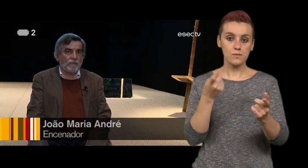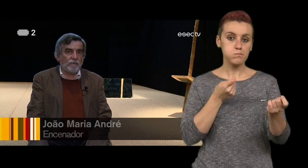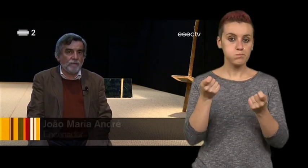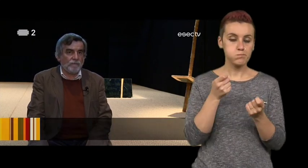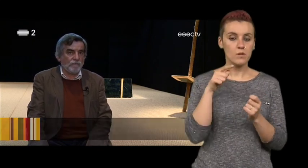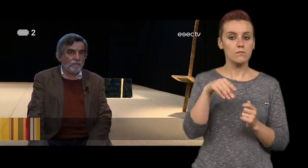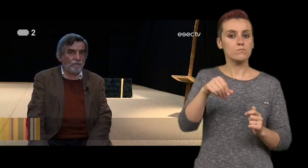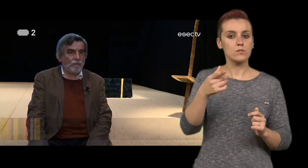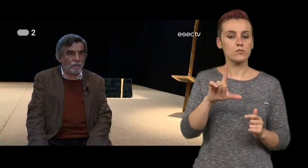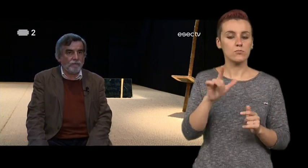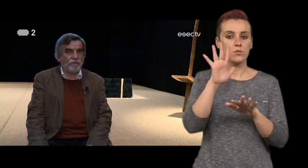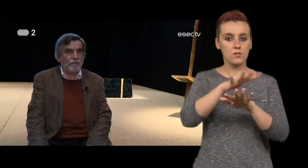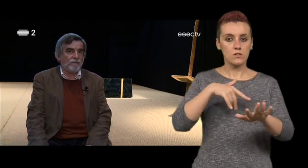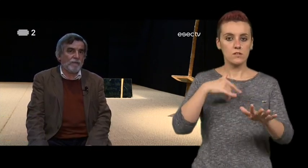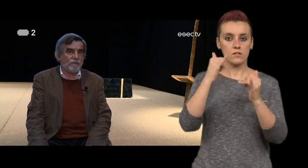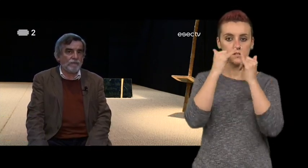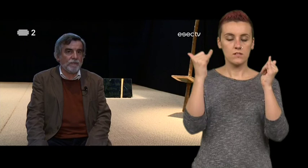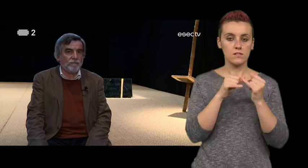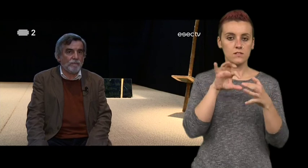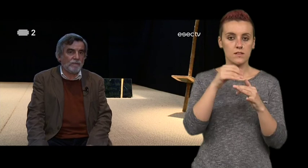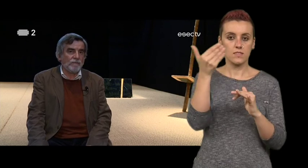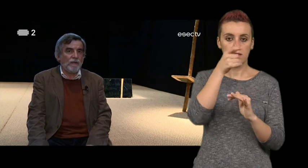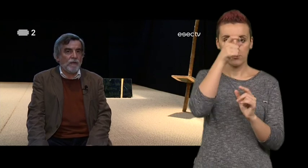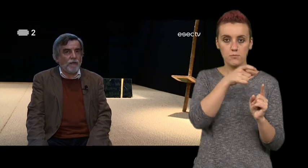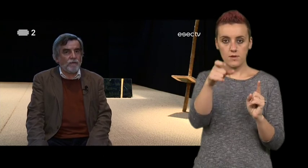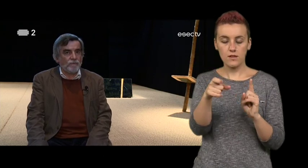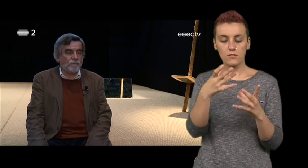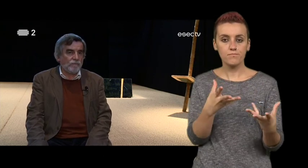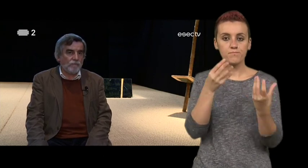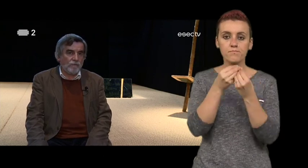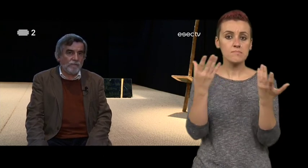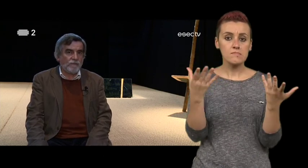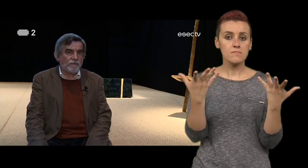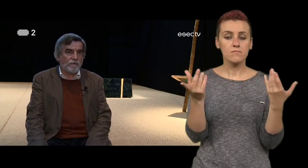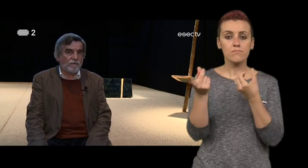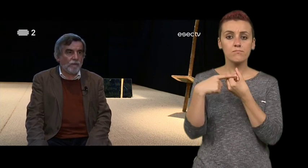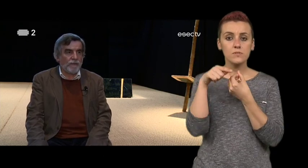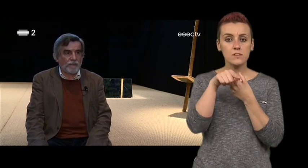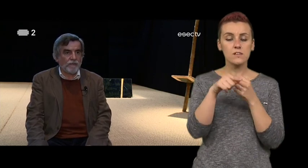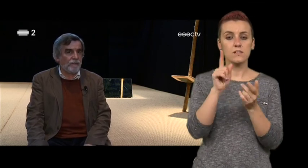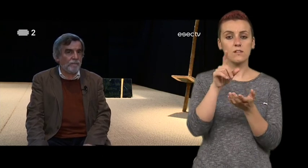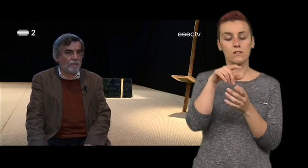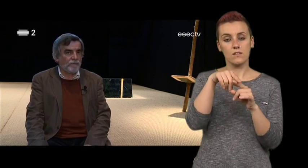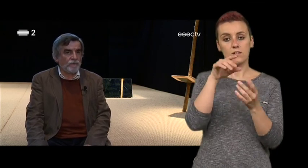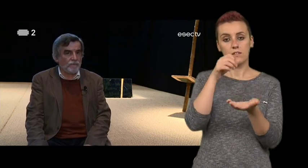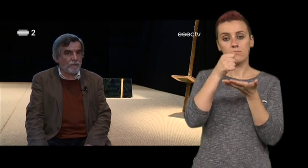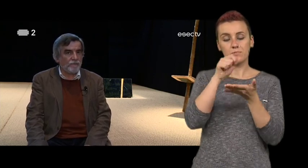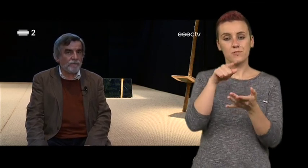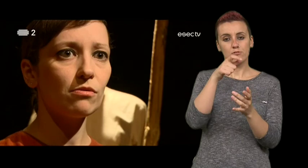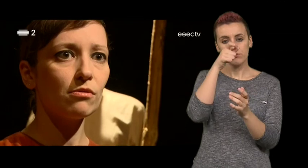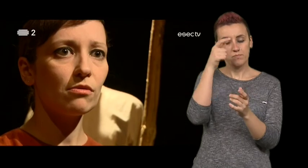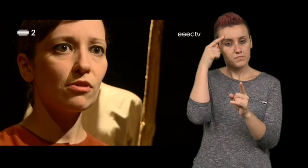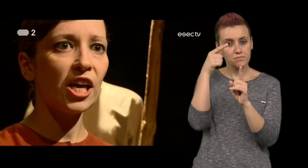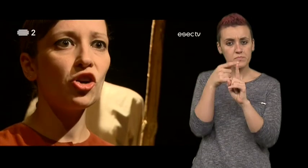em Lisboa um colóquio internacional sobre direitos humanos em conjunto com a Fundação Robert Kennedy para os Direitos